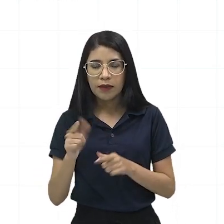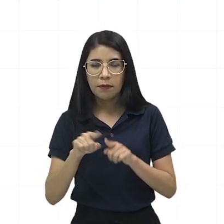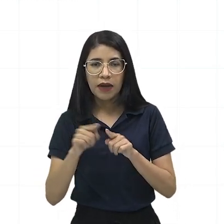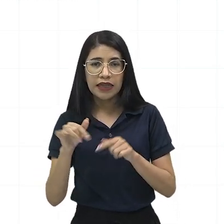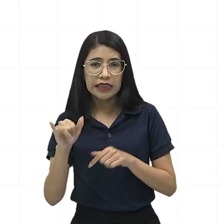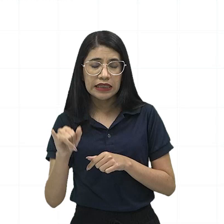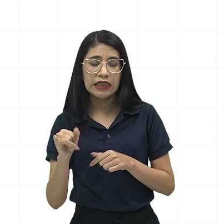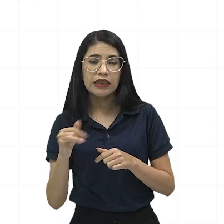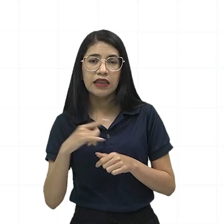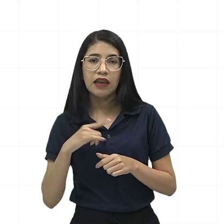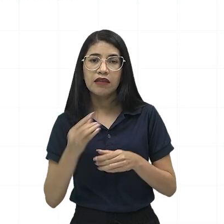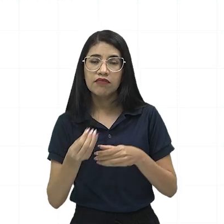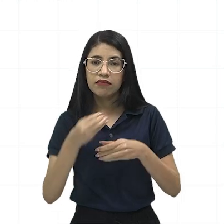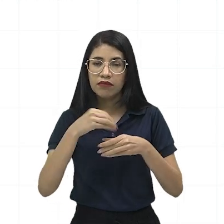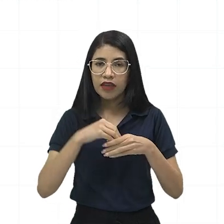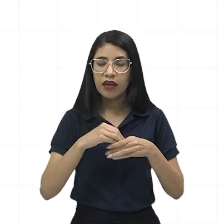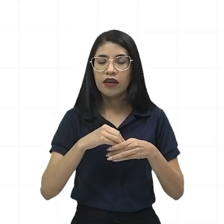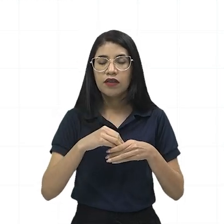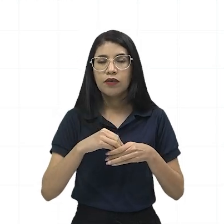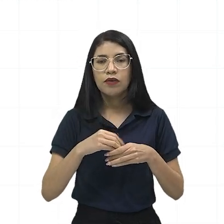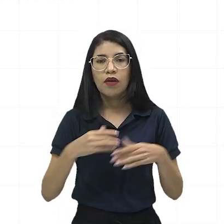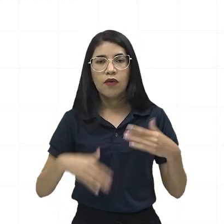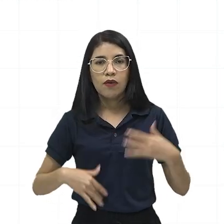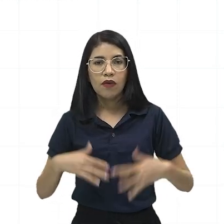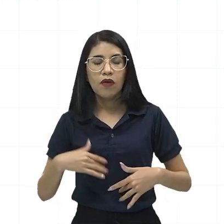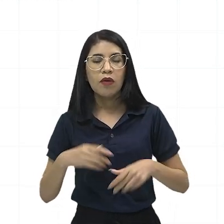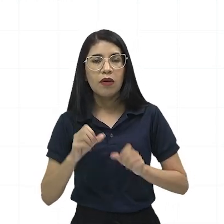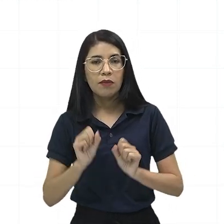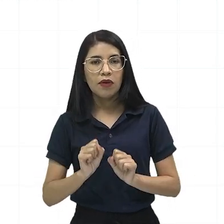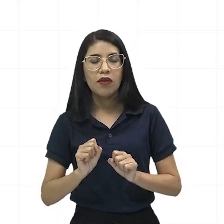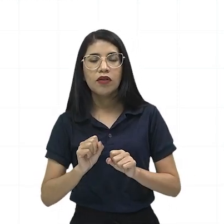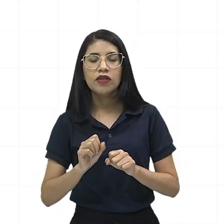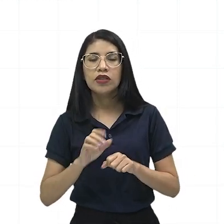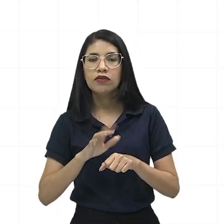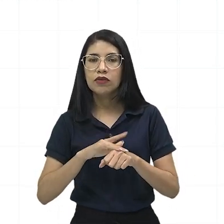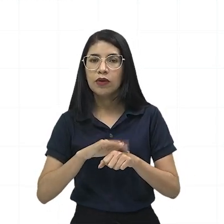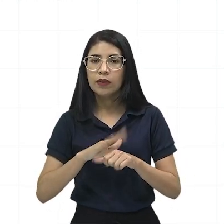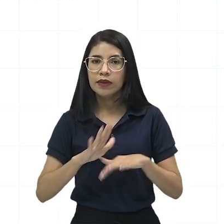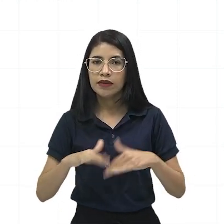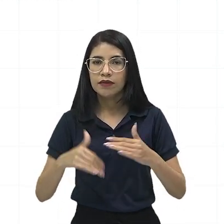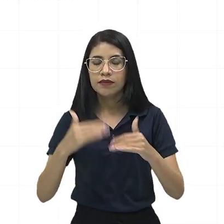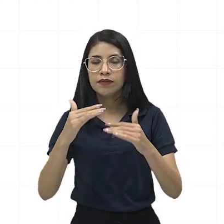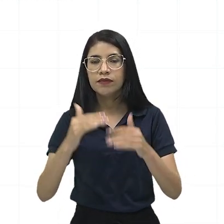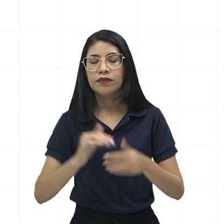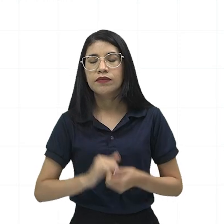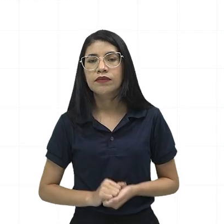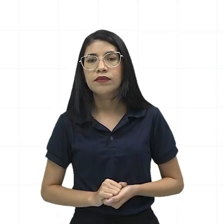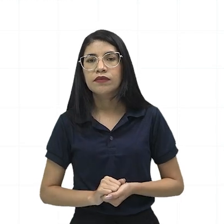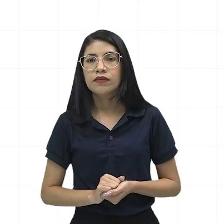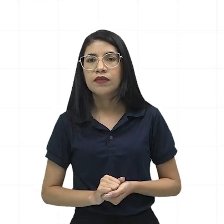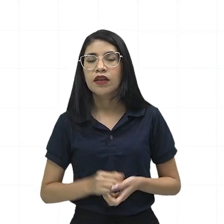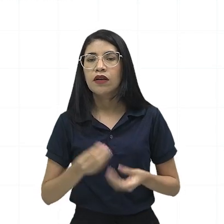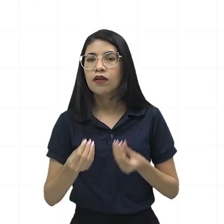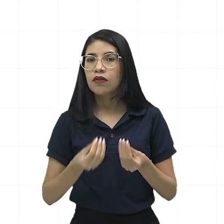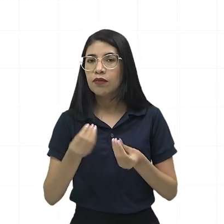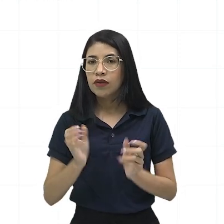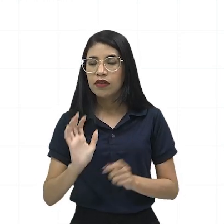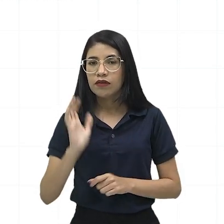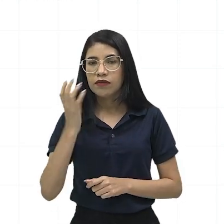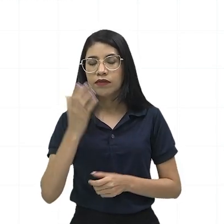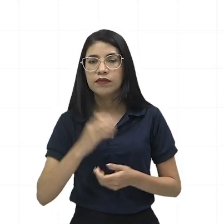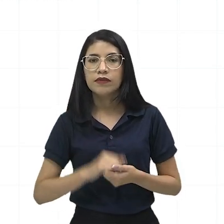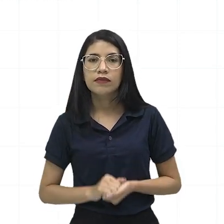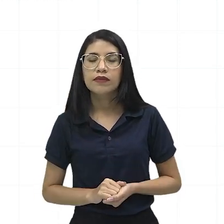tiver contato com o organismo humano, aí sim essa pessoa pode desenvolver a doença. E como é que vai acontecer,